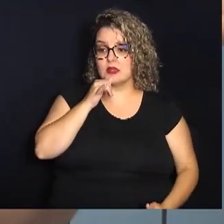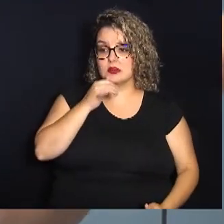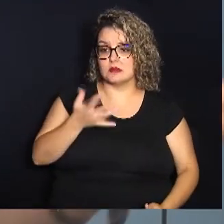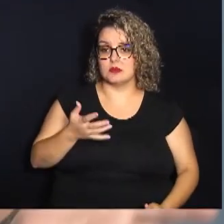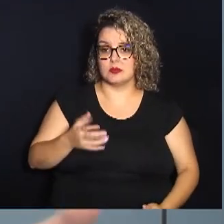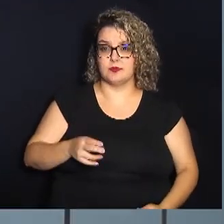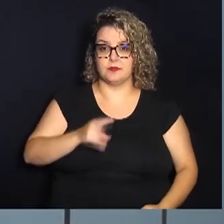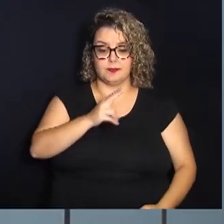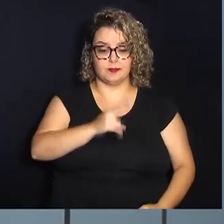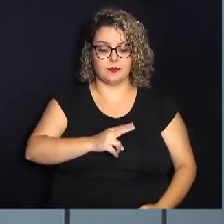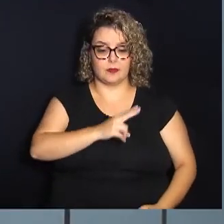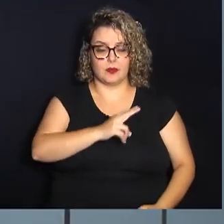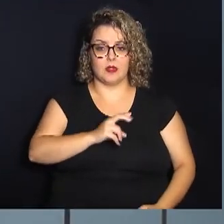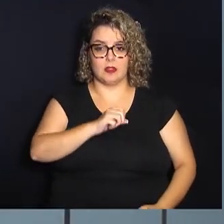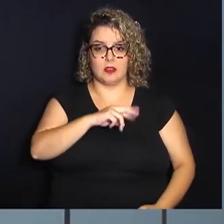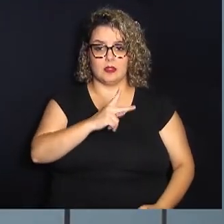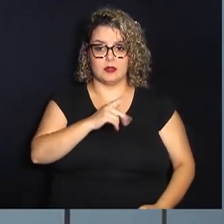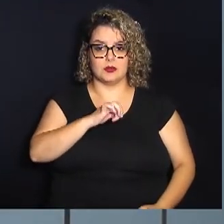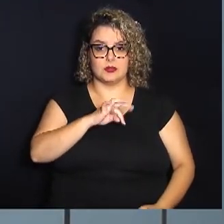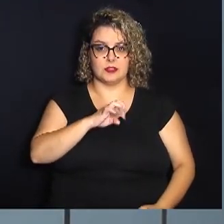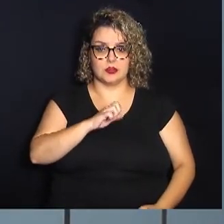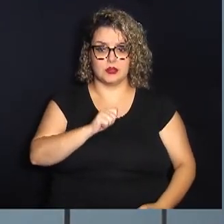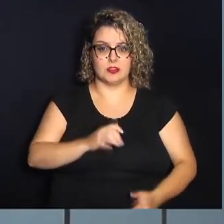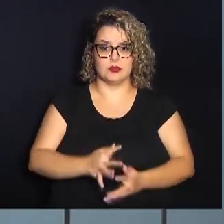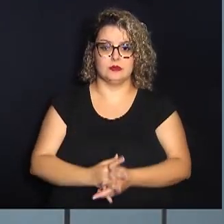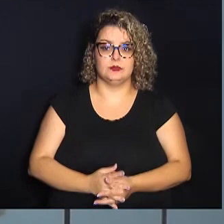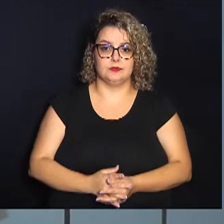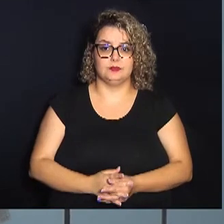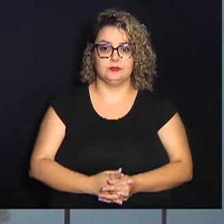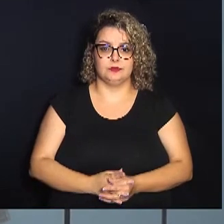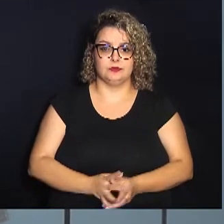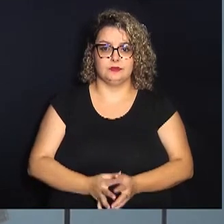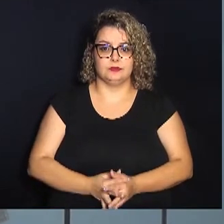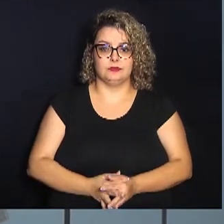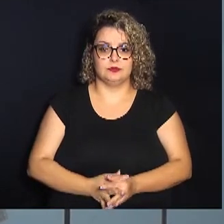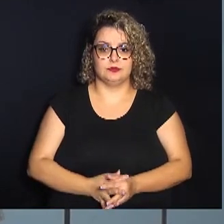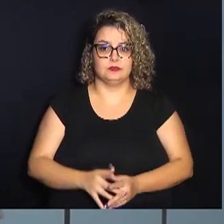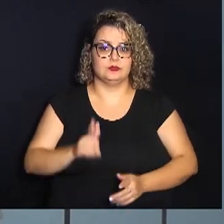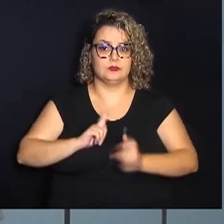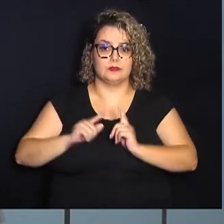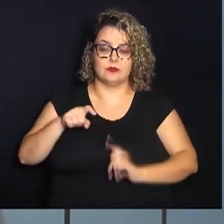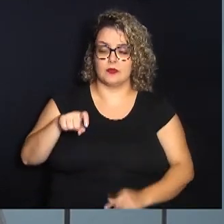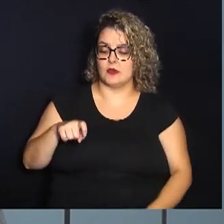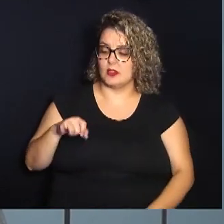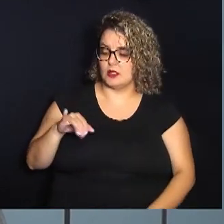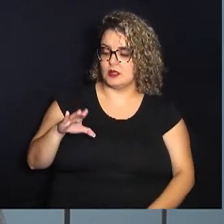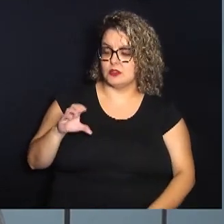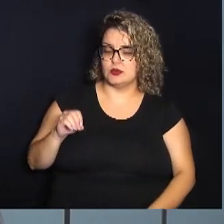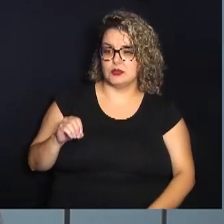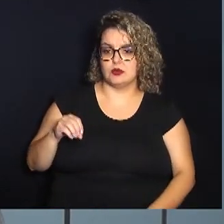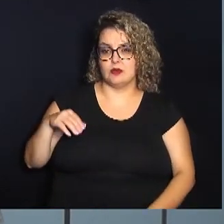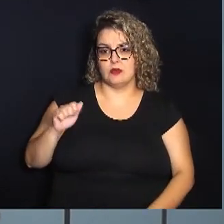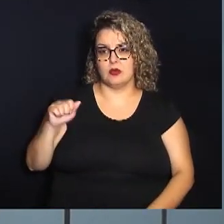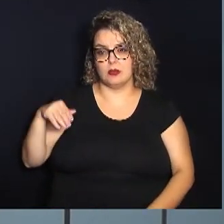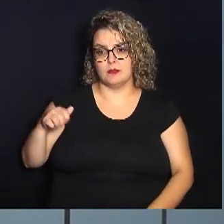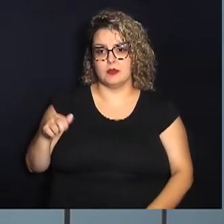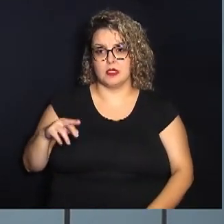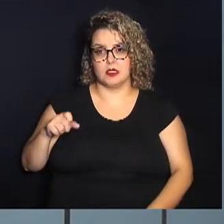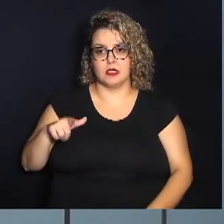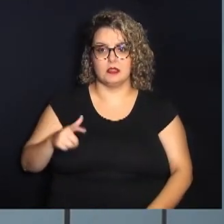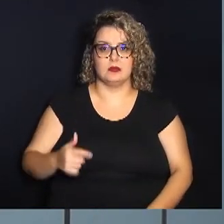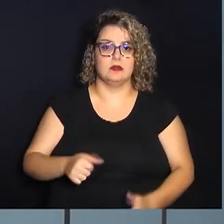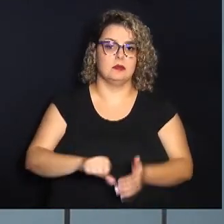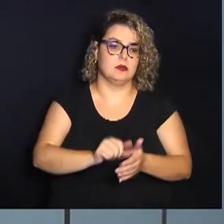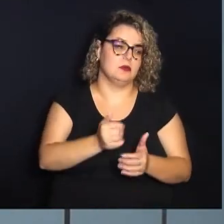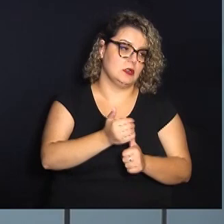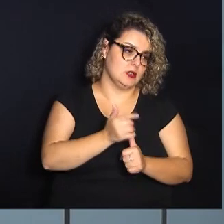Padre Anchieta, ela foi construída na gestão do Chico Amaral, na primeira gestão do Chico Amaral. E lá se